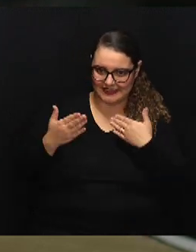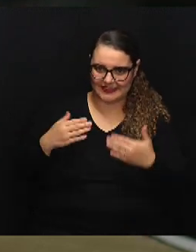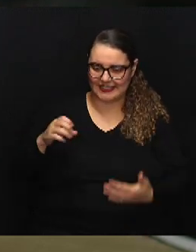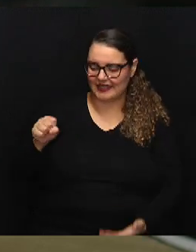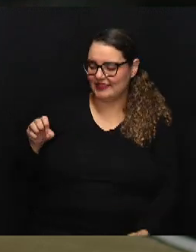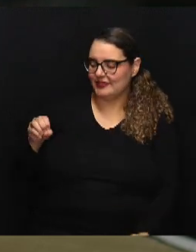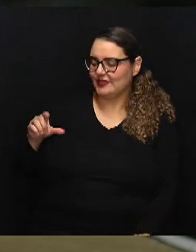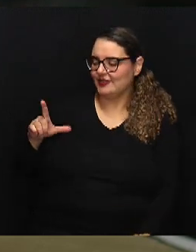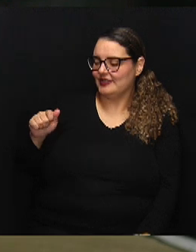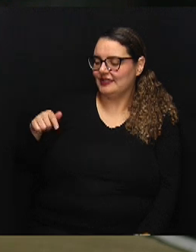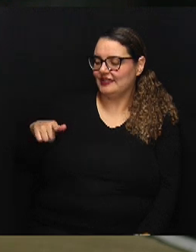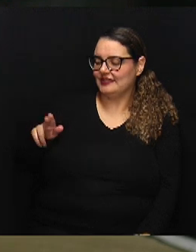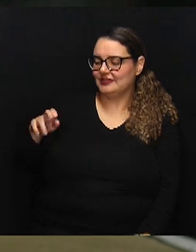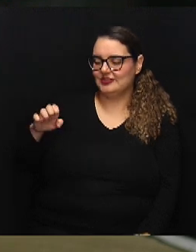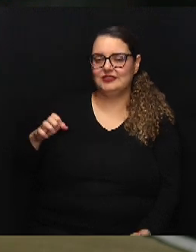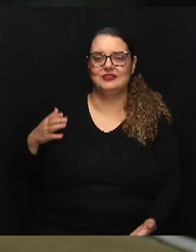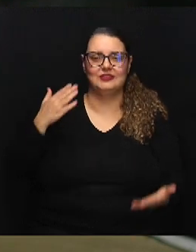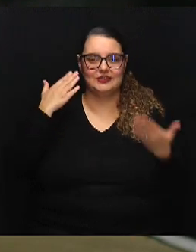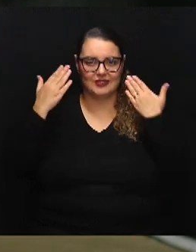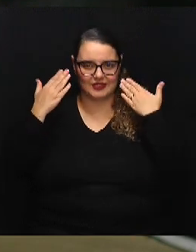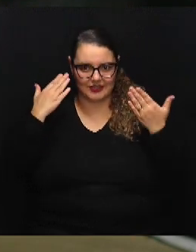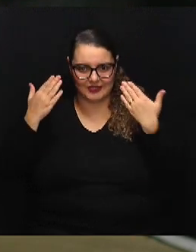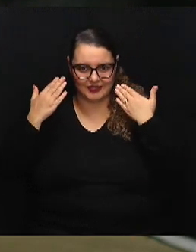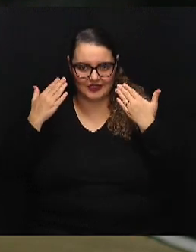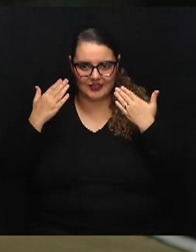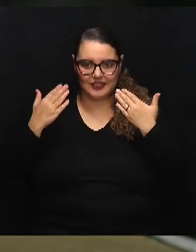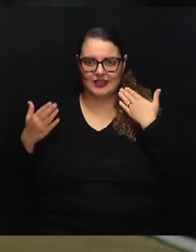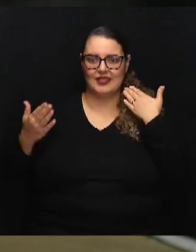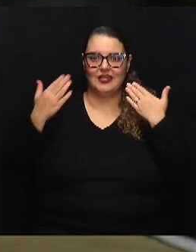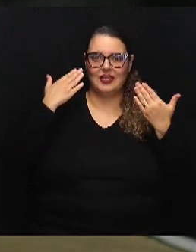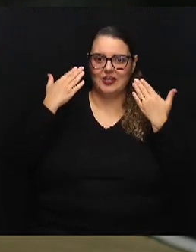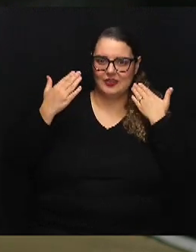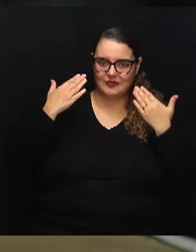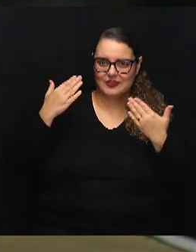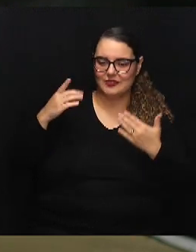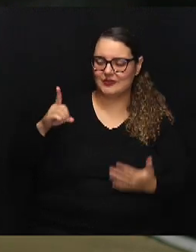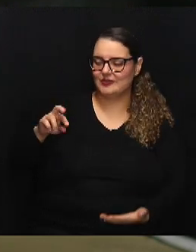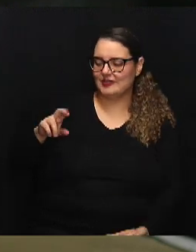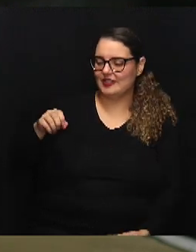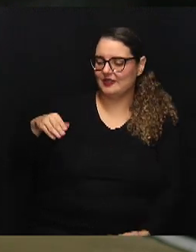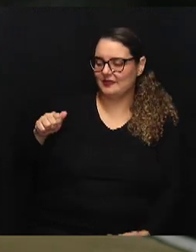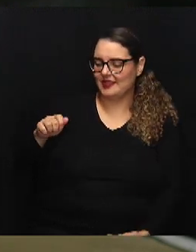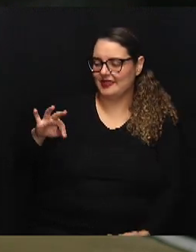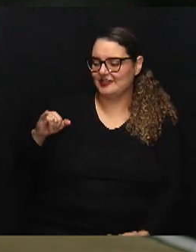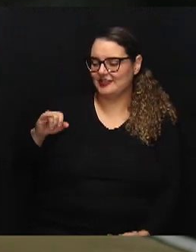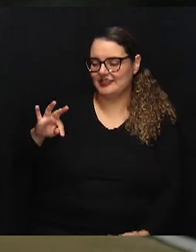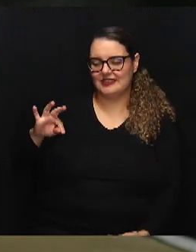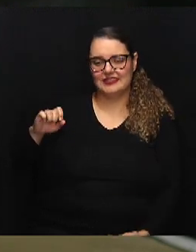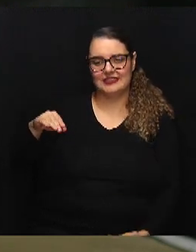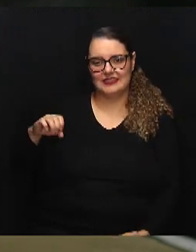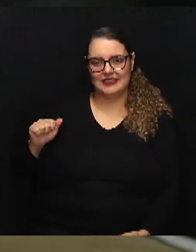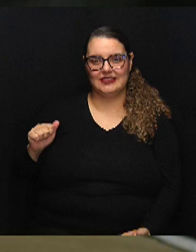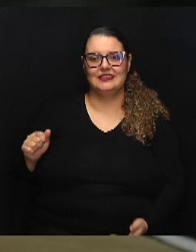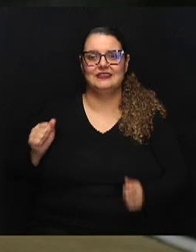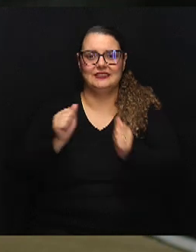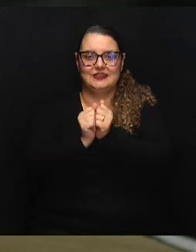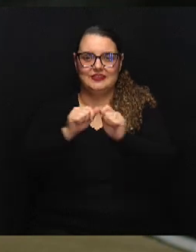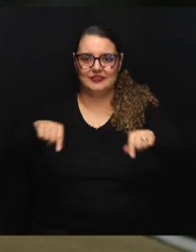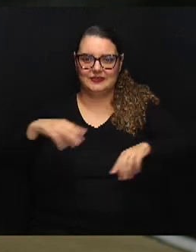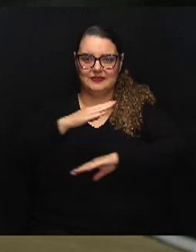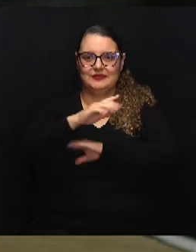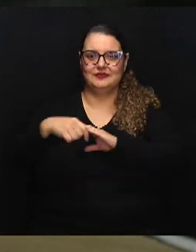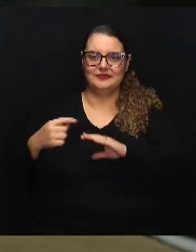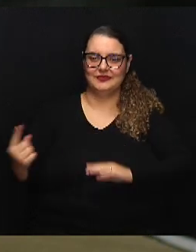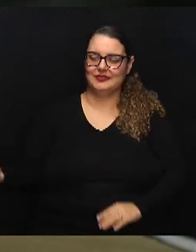Solange Araújo, psicóloga clínica e psicodramatista, já está com a gente aqui no Estúdio Câmara, veio direto de São